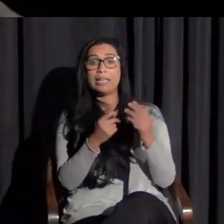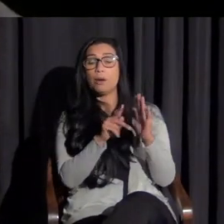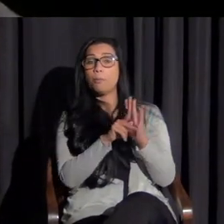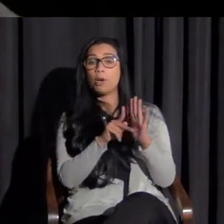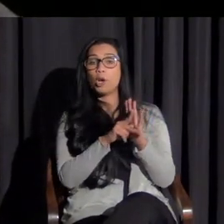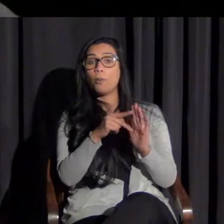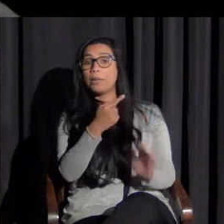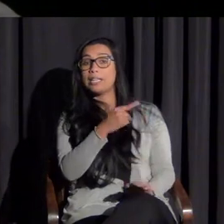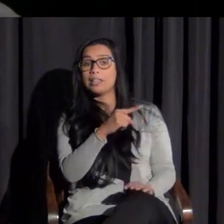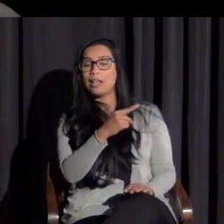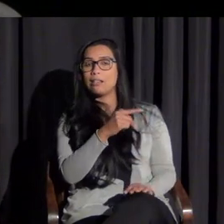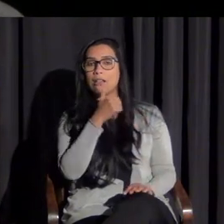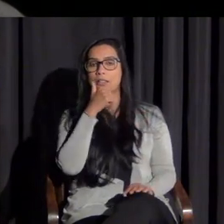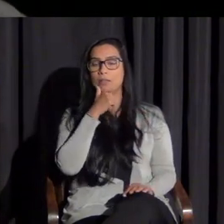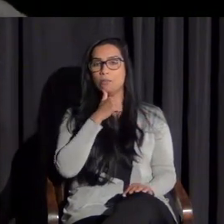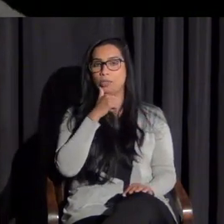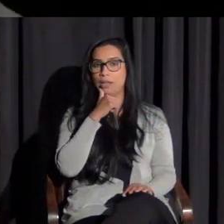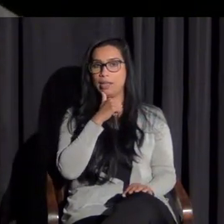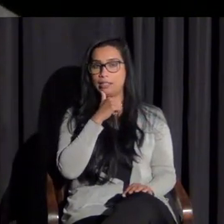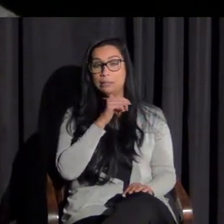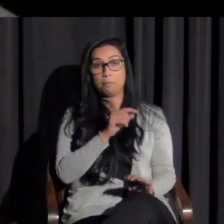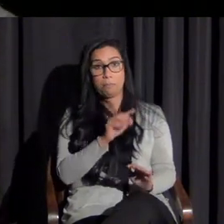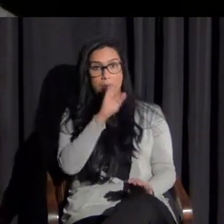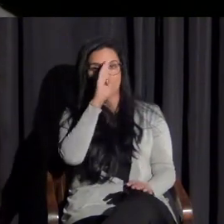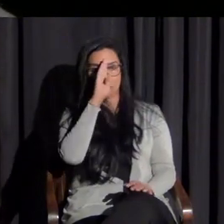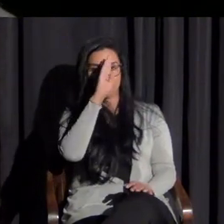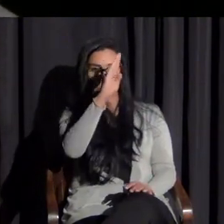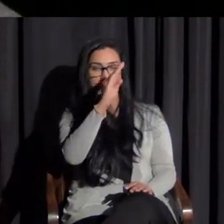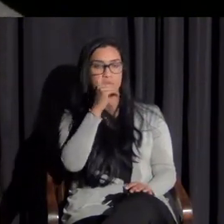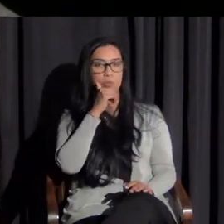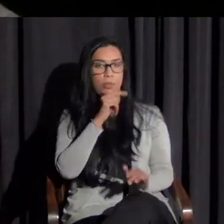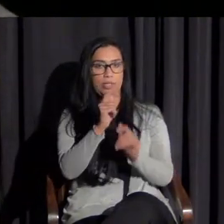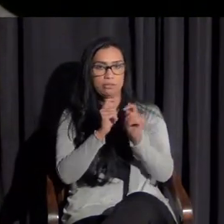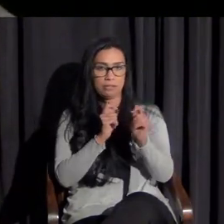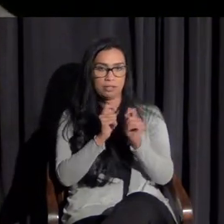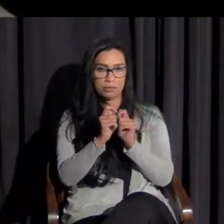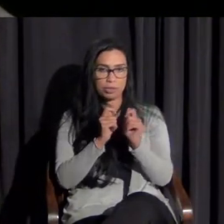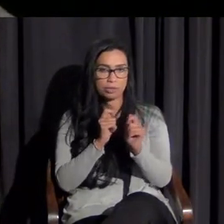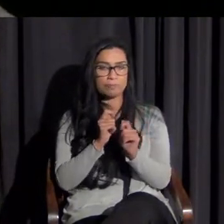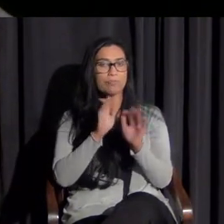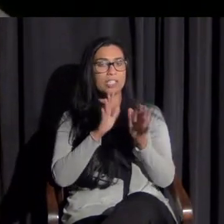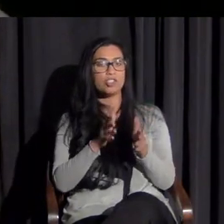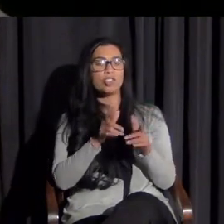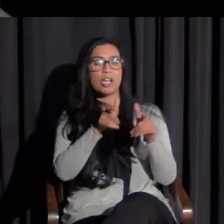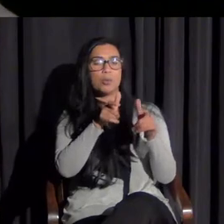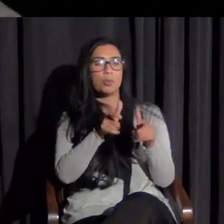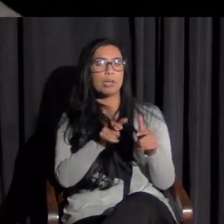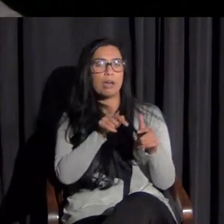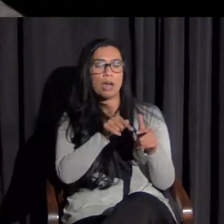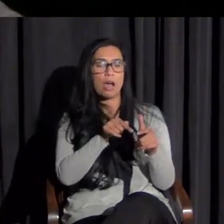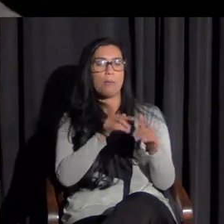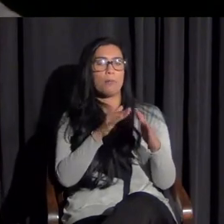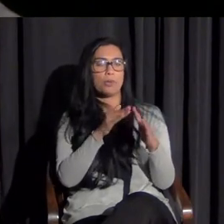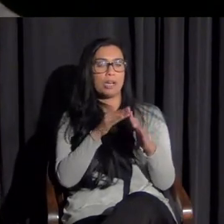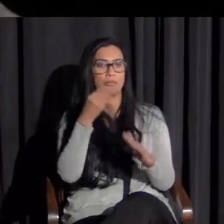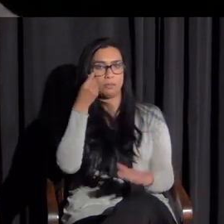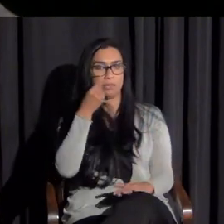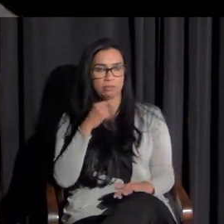que foram, as mulheres particularmente que foram entrevistadas, né, moradoras dessas ocupações,